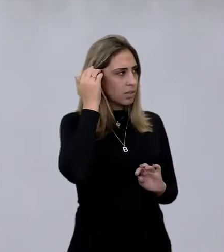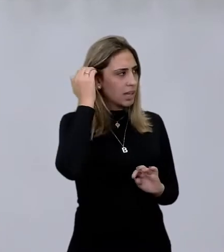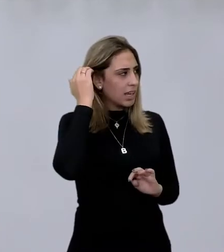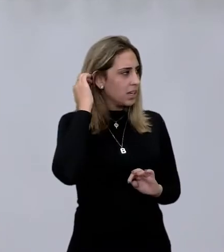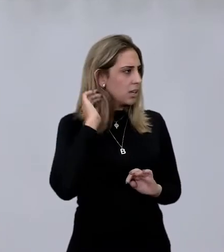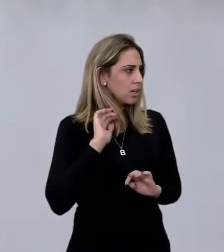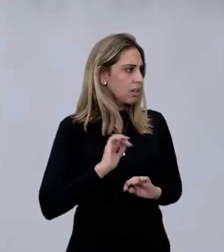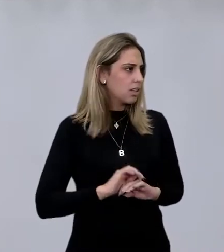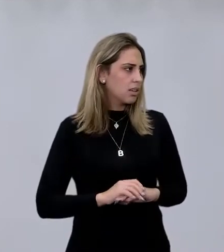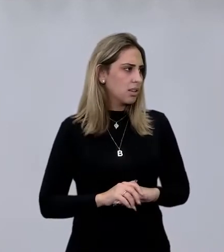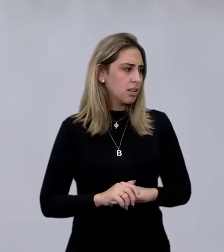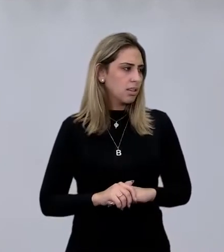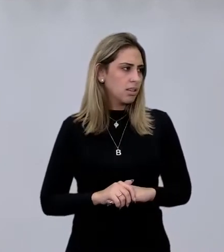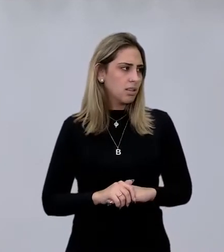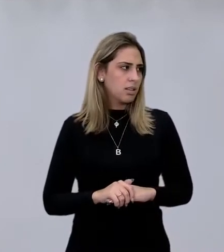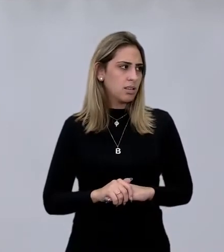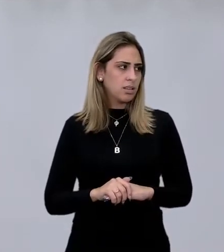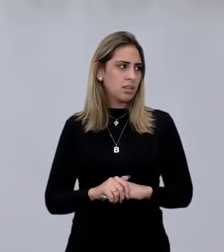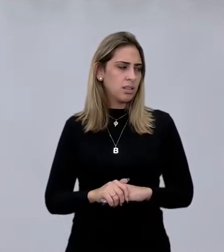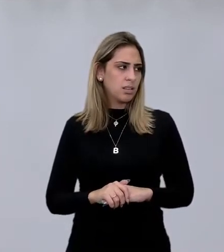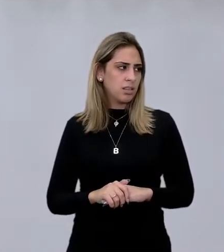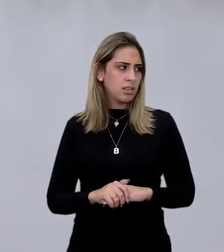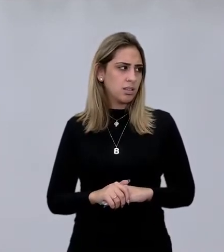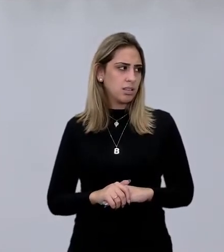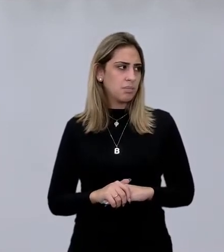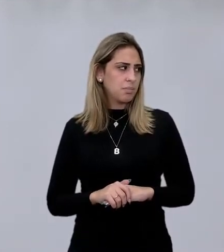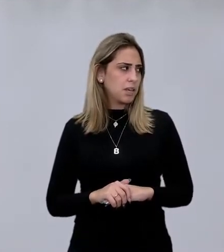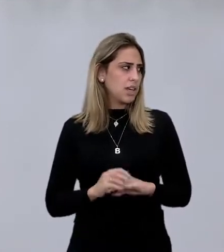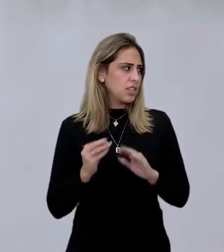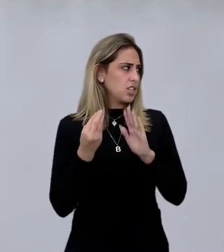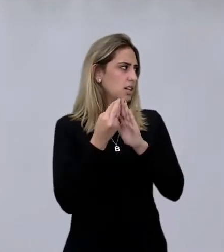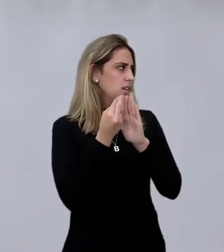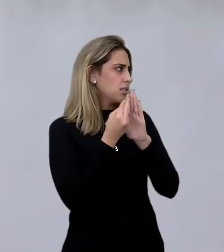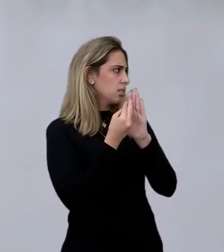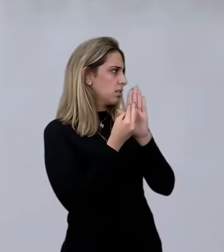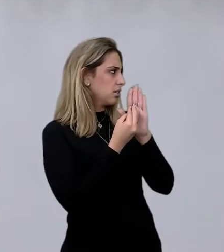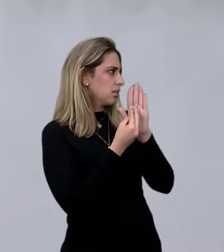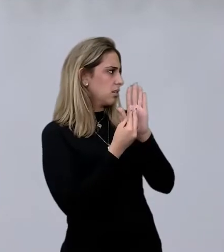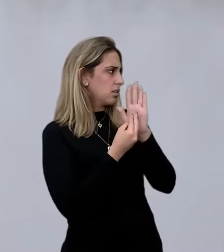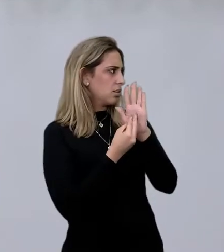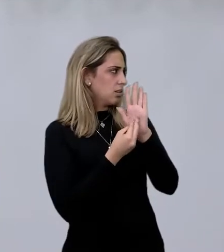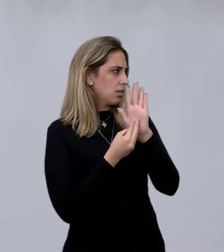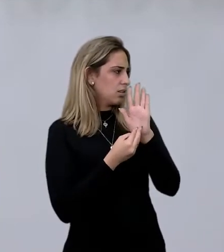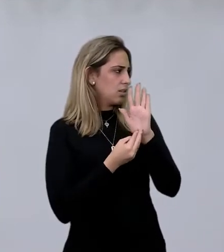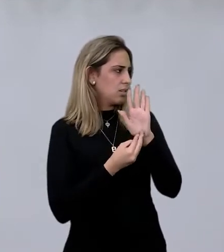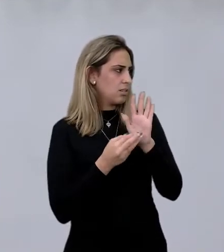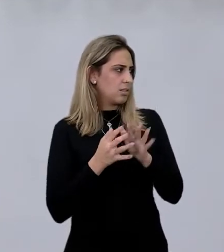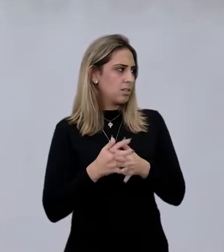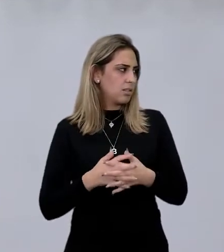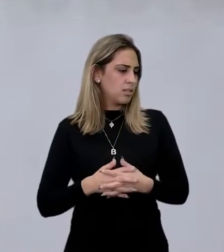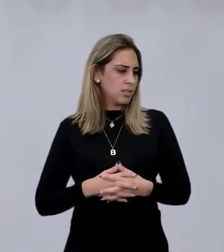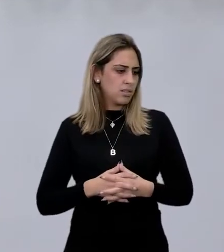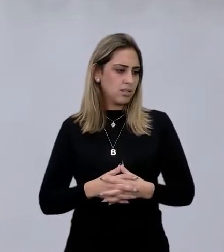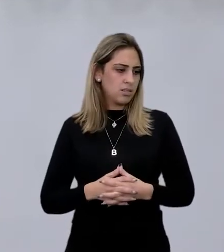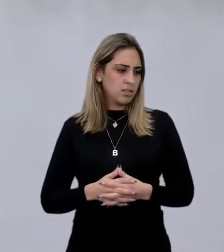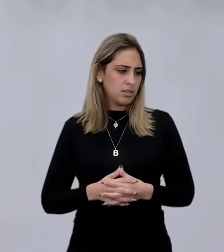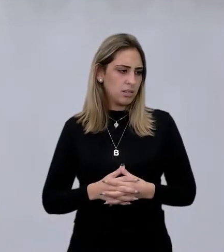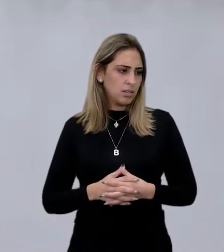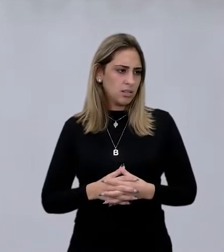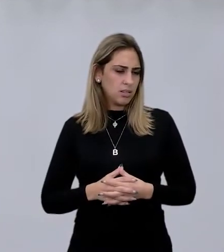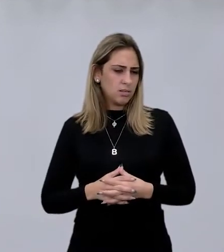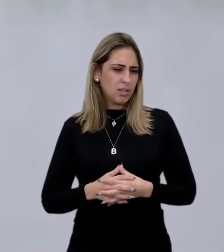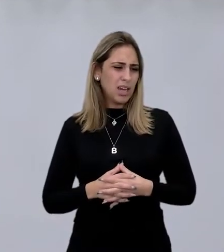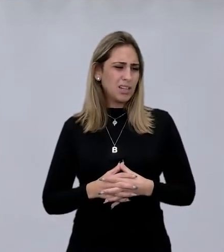isso vai ser o quê? Não é uma lei que a gente possa, em qualquer situação de transformação, considerar uma lei válida. Então, se eu fizer